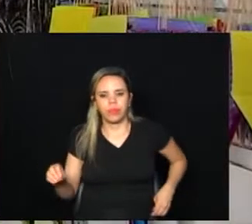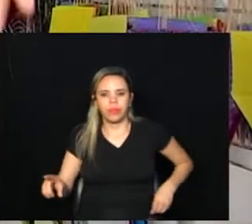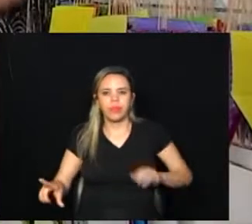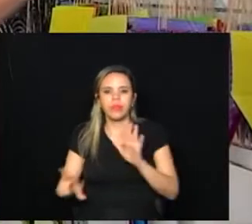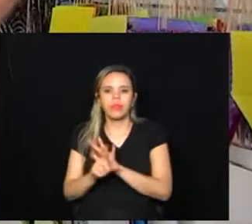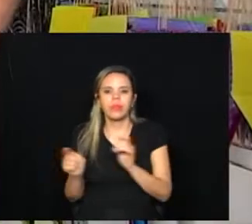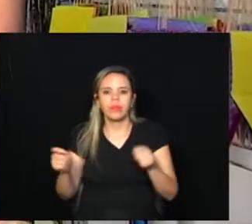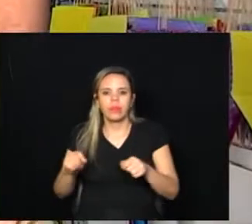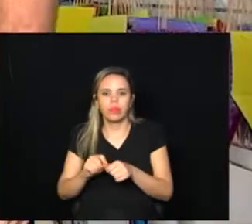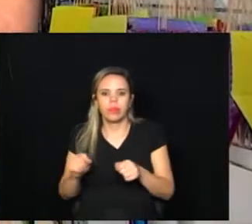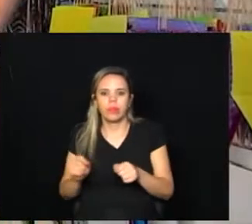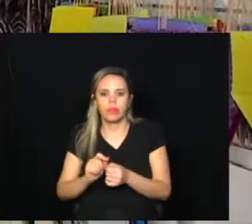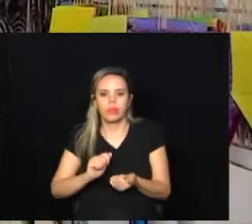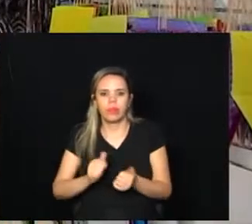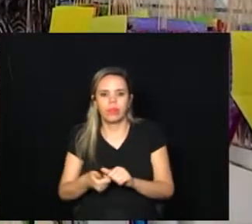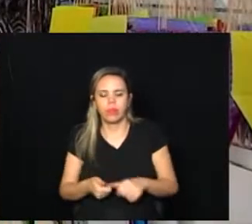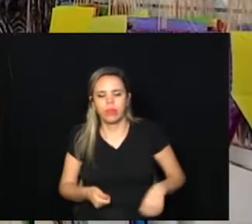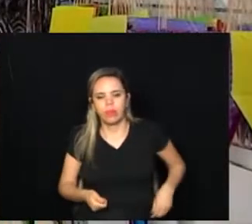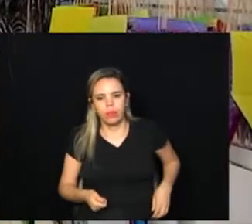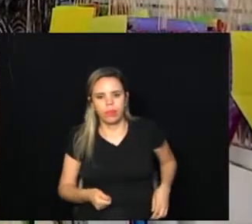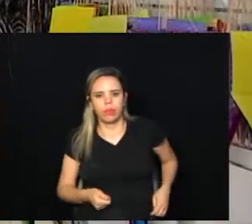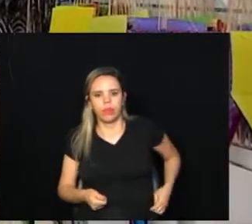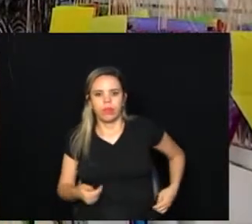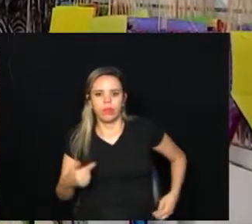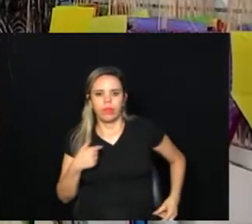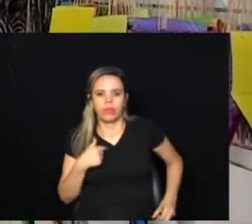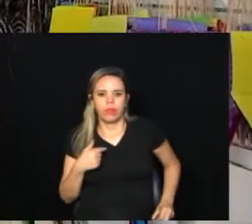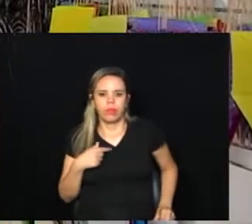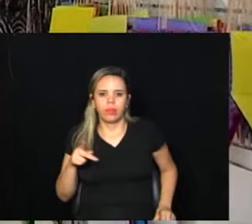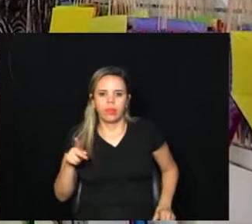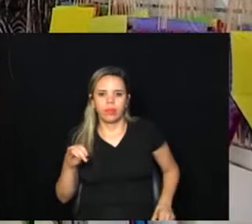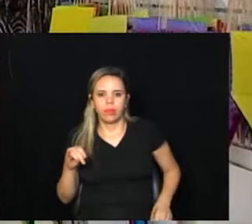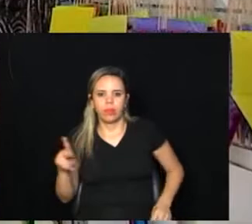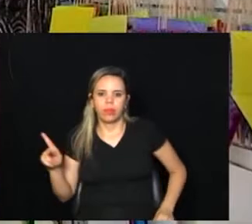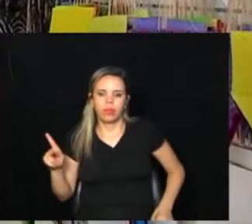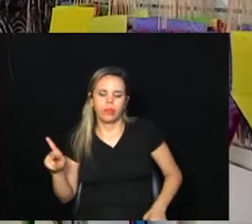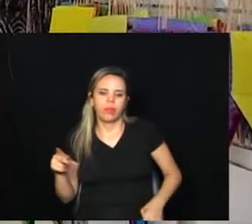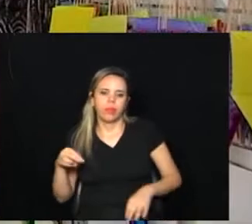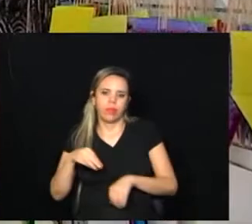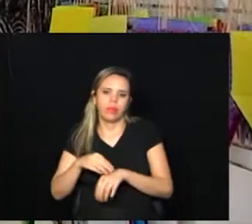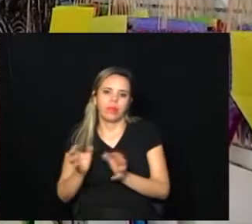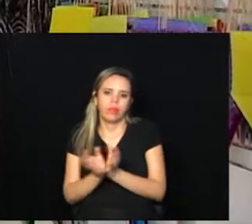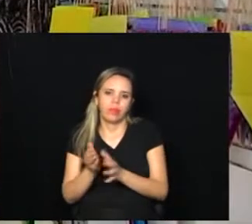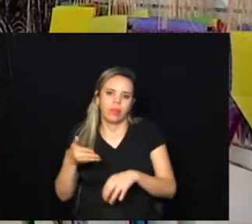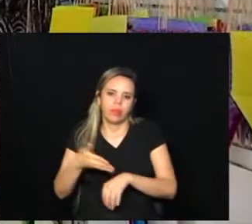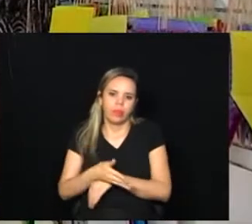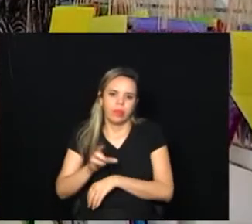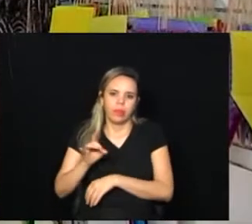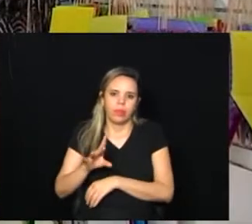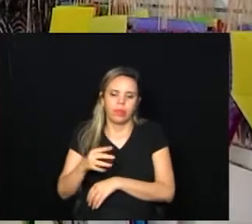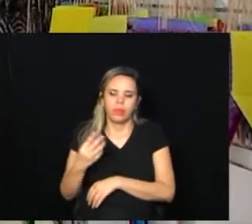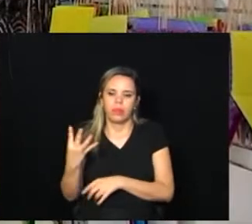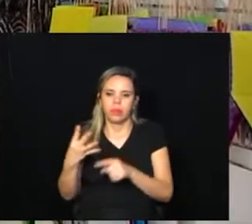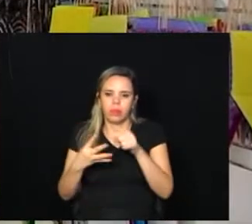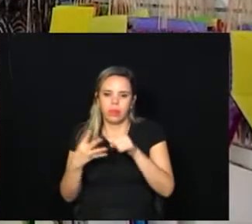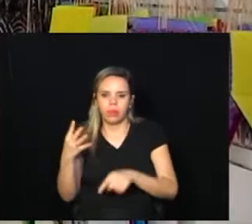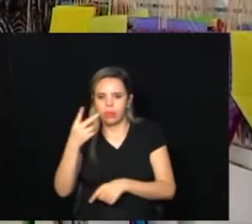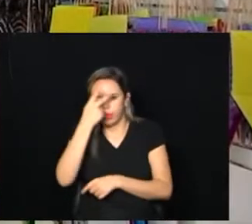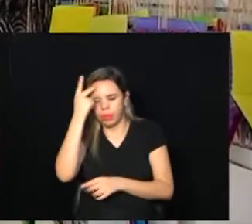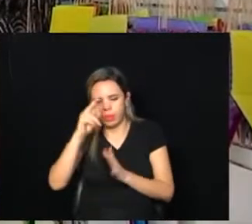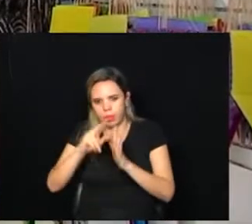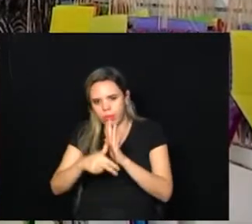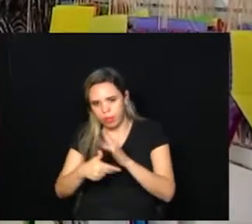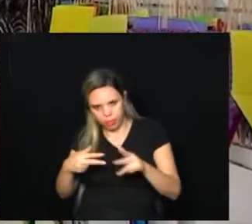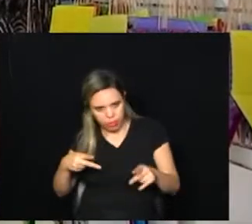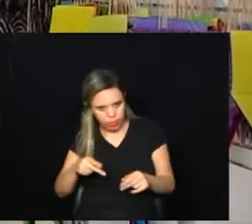poder fazer o pipa como esporte. Então, eu e a APIC. Eu sou membro da APIC. Nós somos em 4 e temos vários,